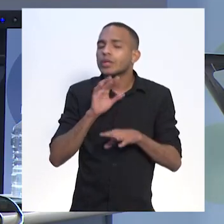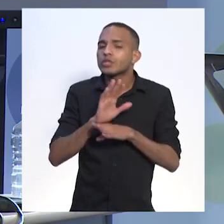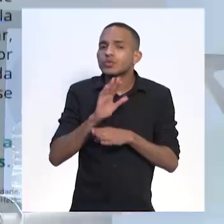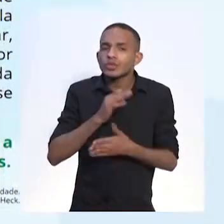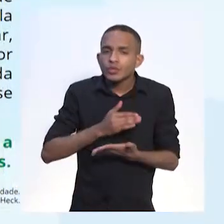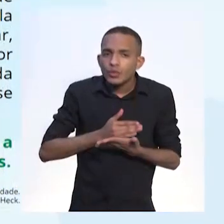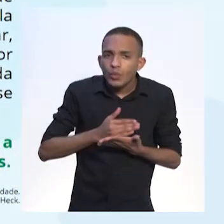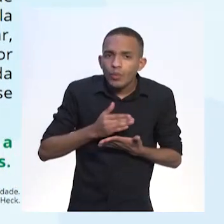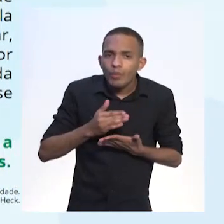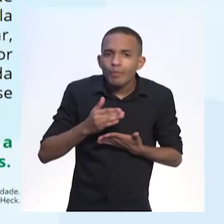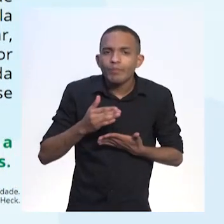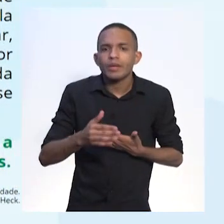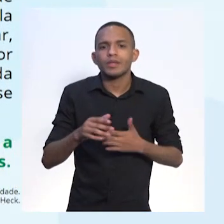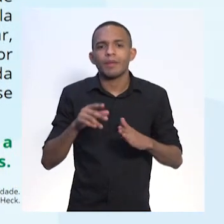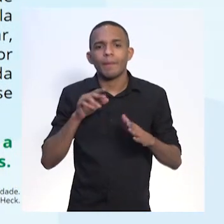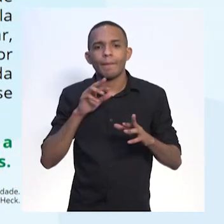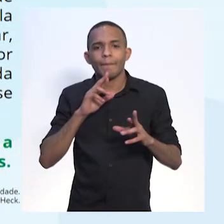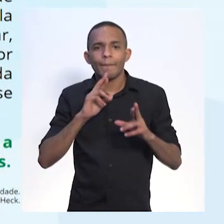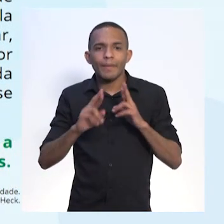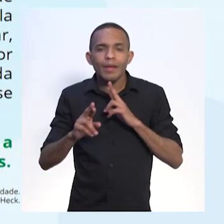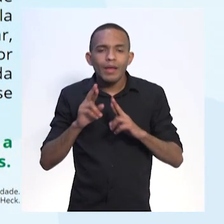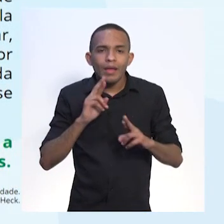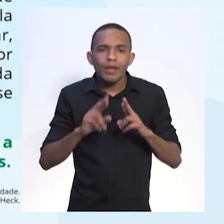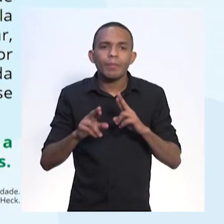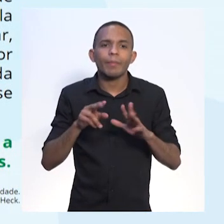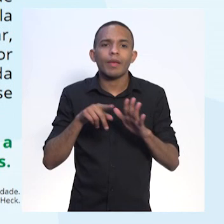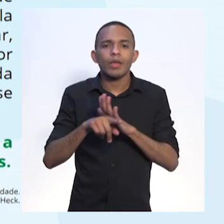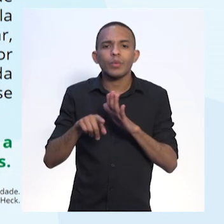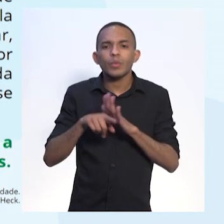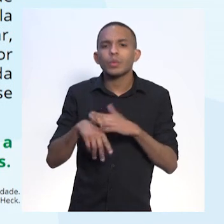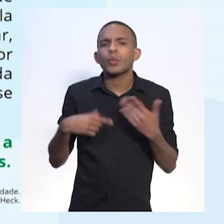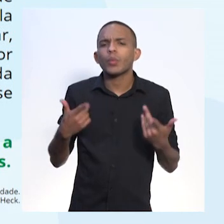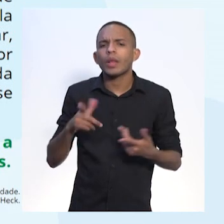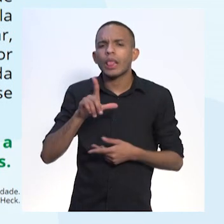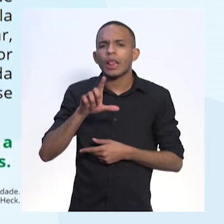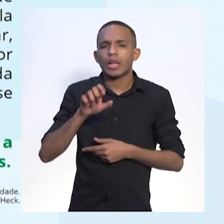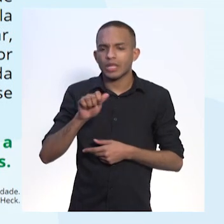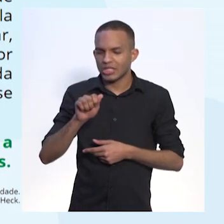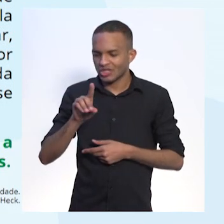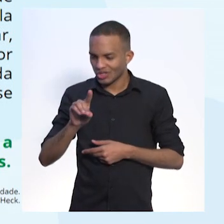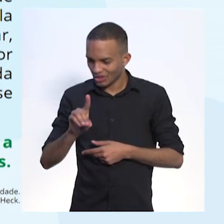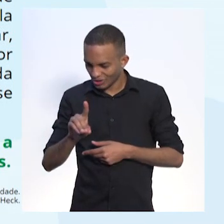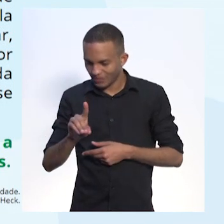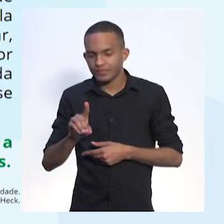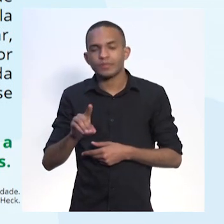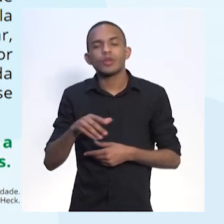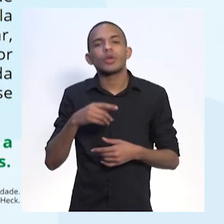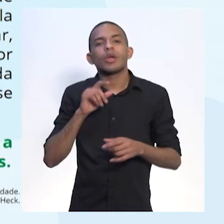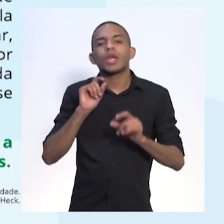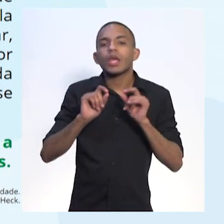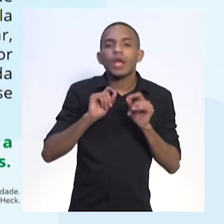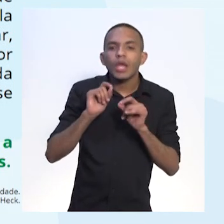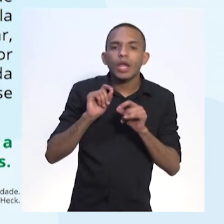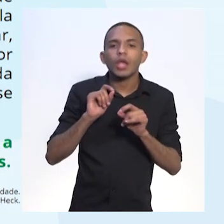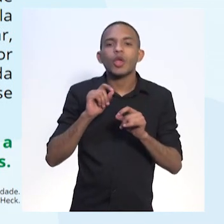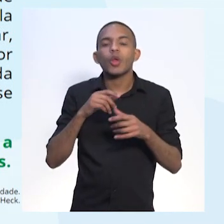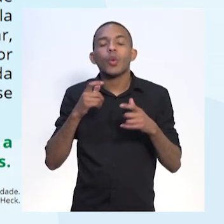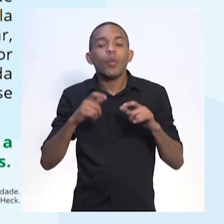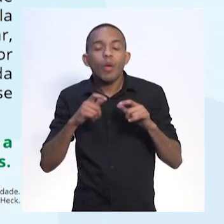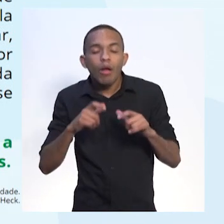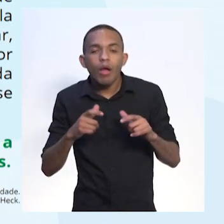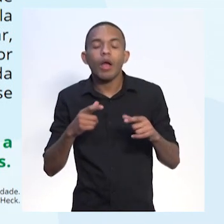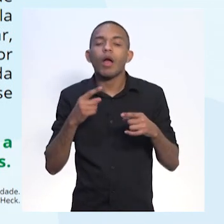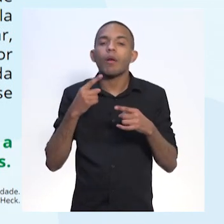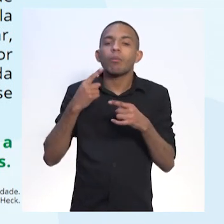notícia e responde as perguntas mais importantes. Que perguntas são essas? Aquelas: o quê, quando, quem, onde,